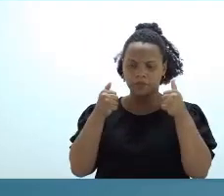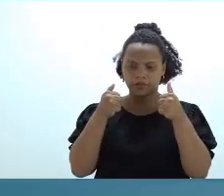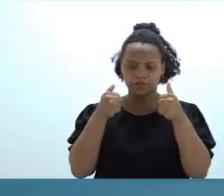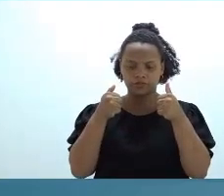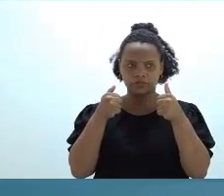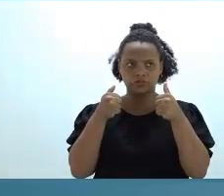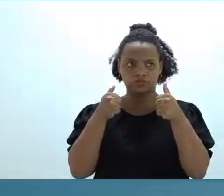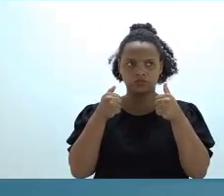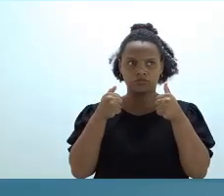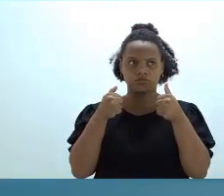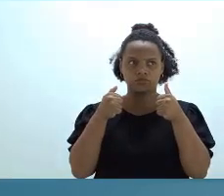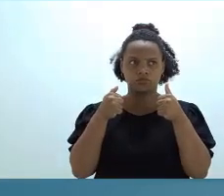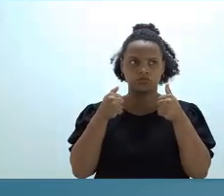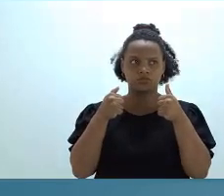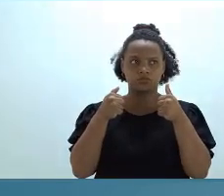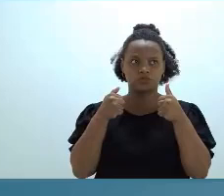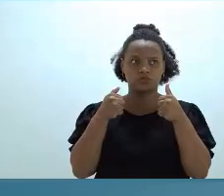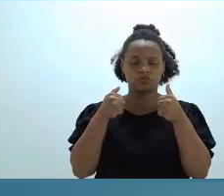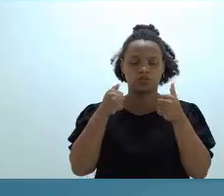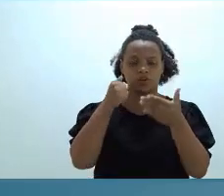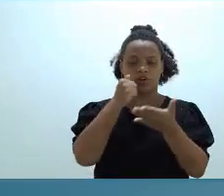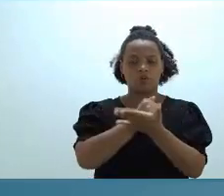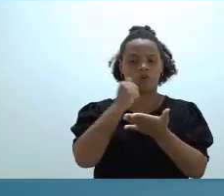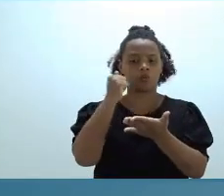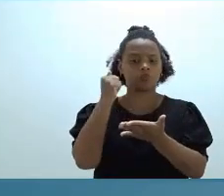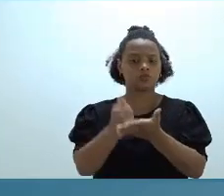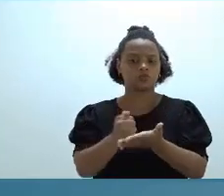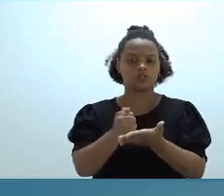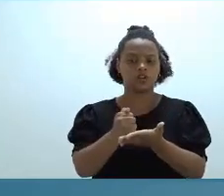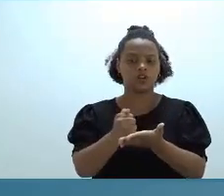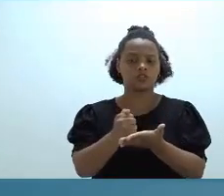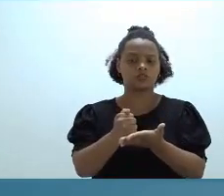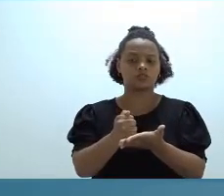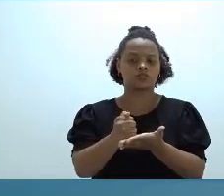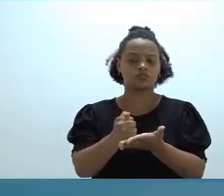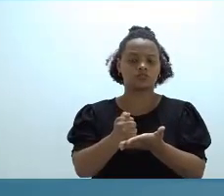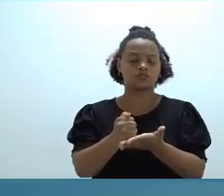pedir referente ao contrato da concessão.